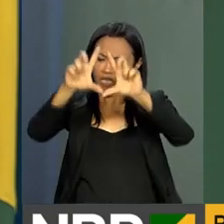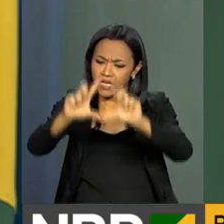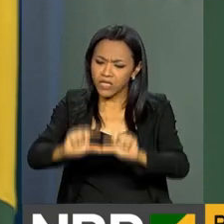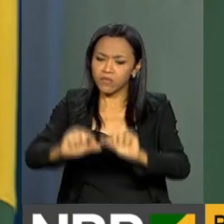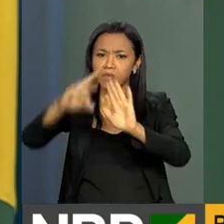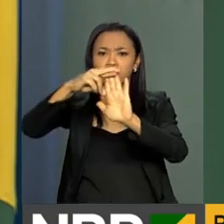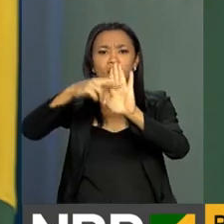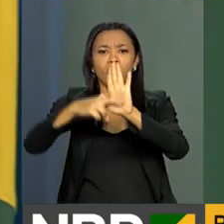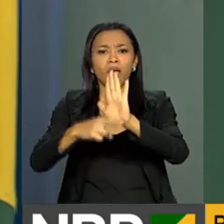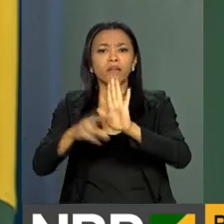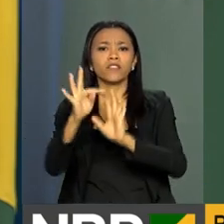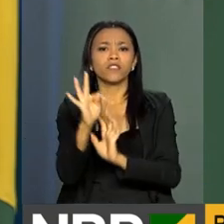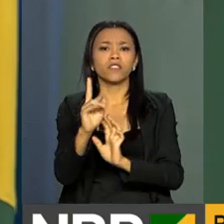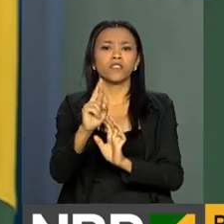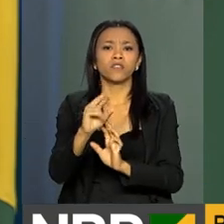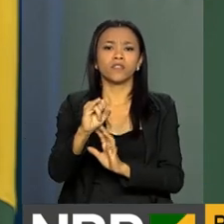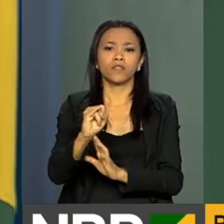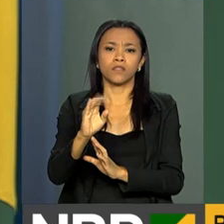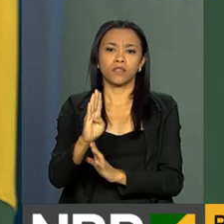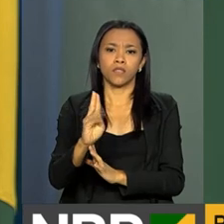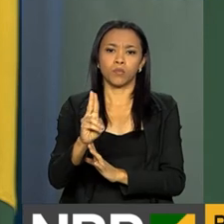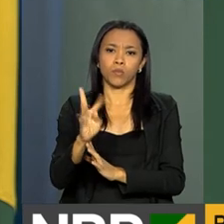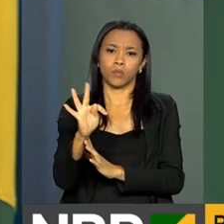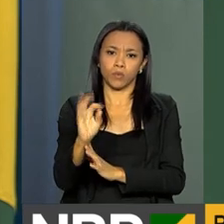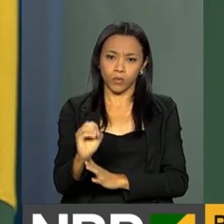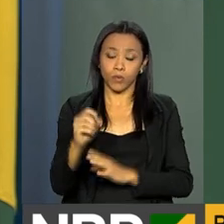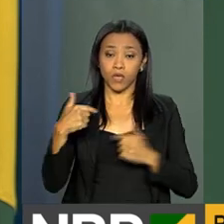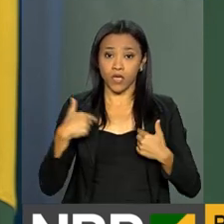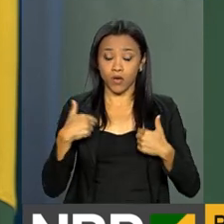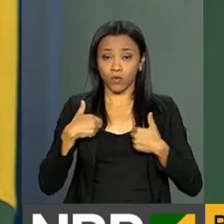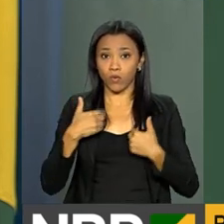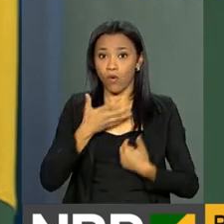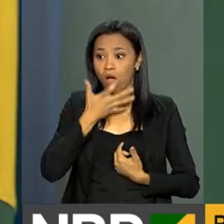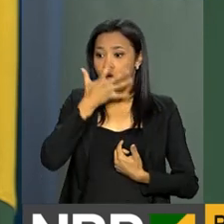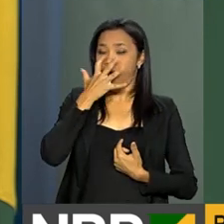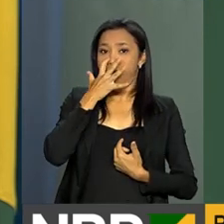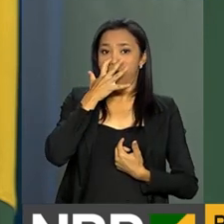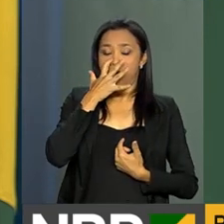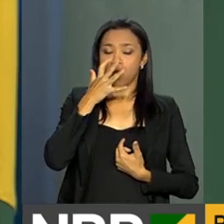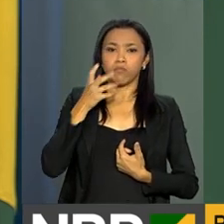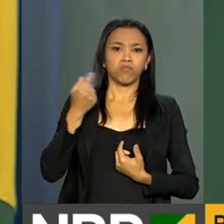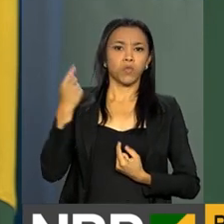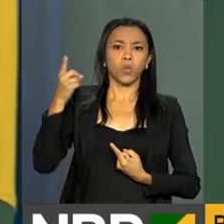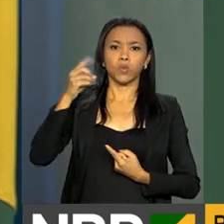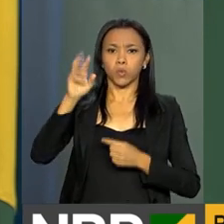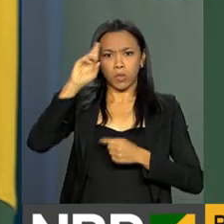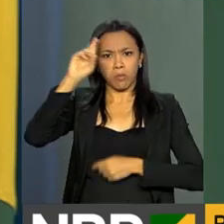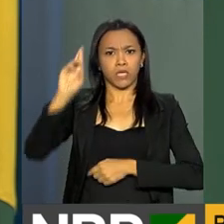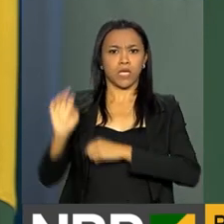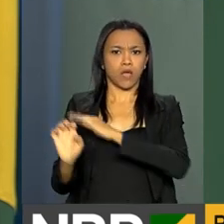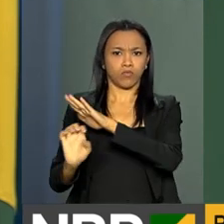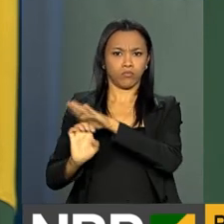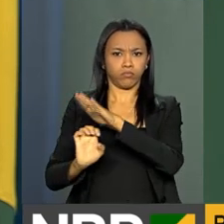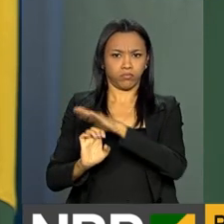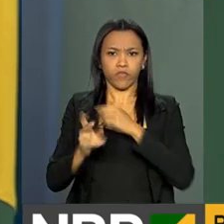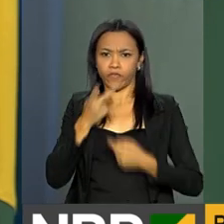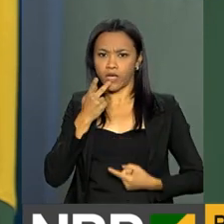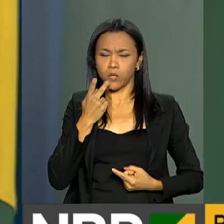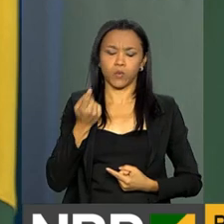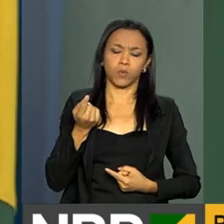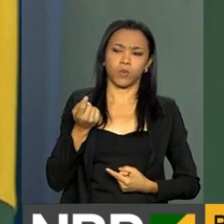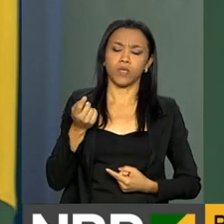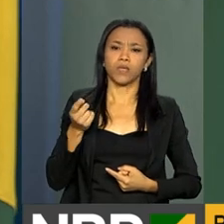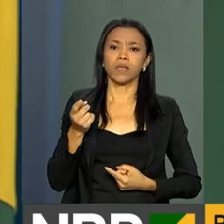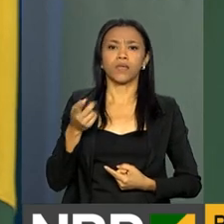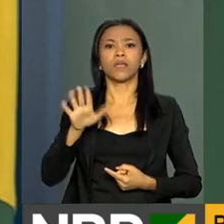tributária. E eu estou impressionadíssimo com os depoimentos que vejo de todo empresário, dizendo até que